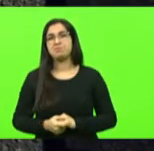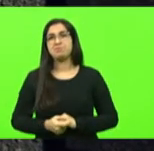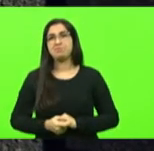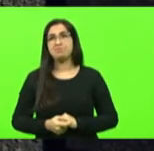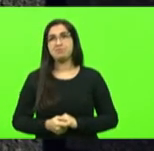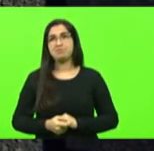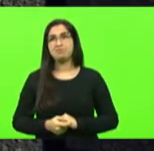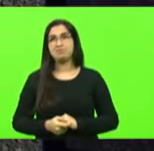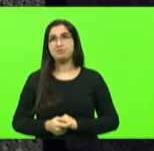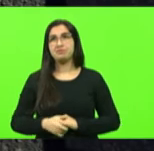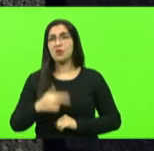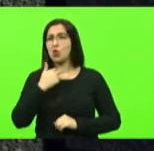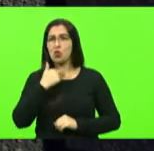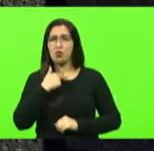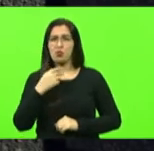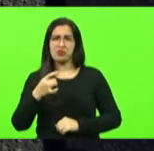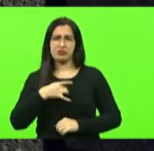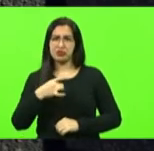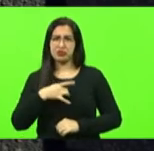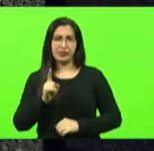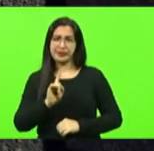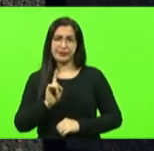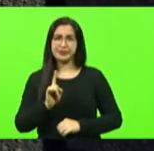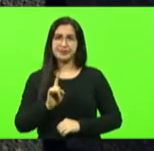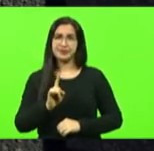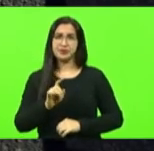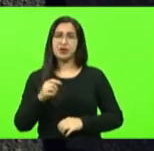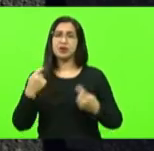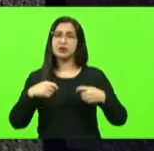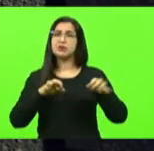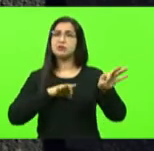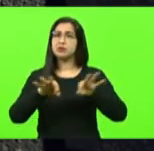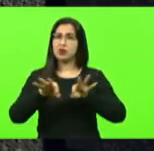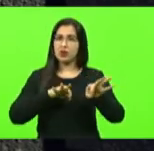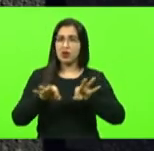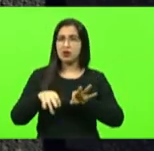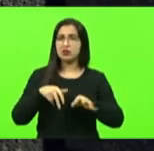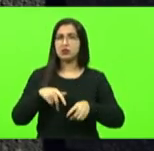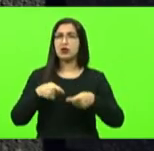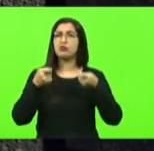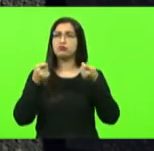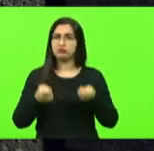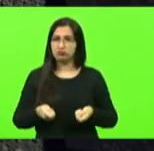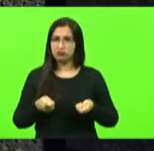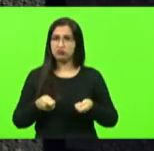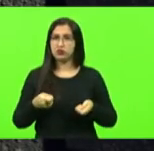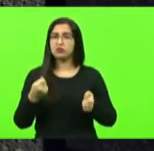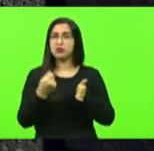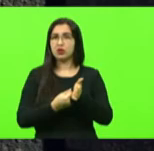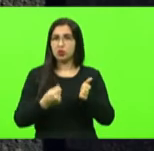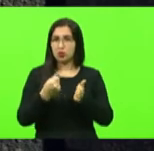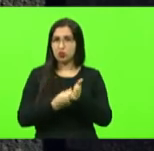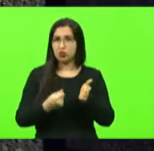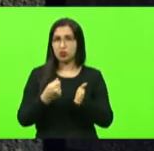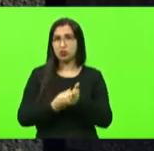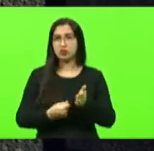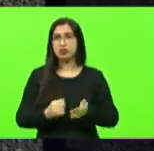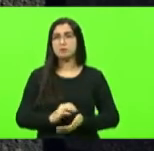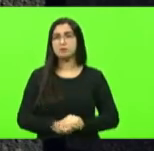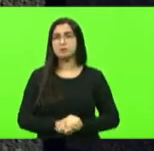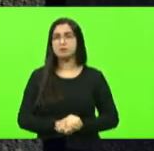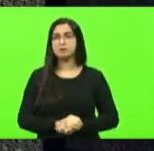não pode ter medo, sempre se organizar e ficar firme e lutar contra o grande capital. Muito